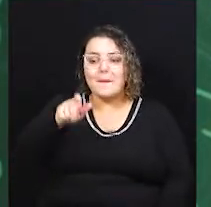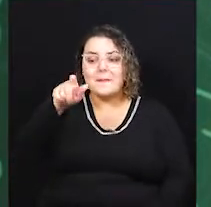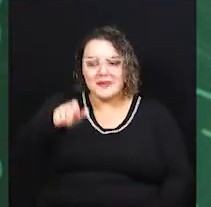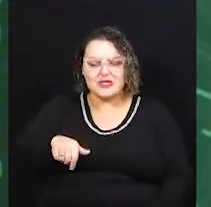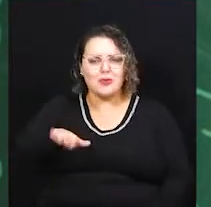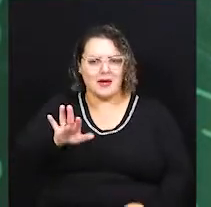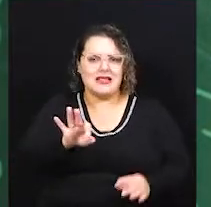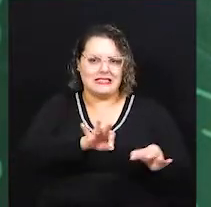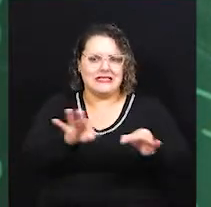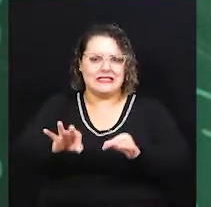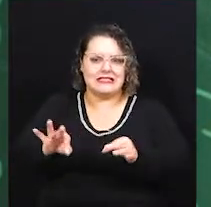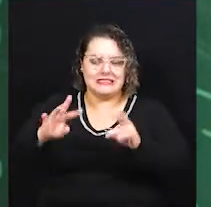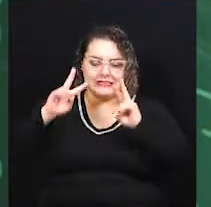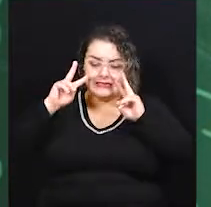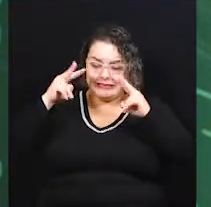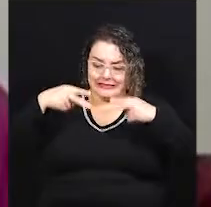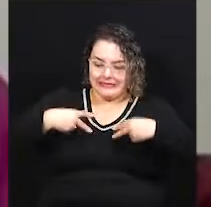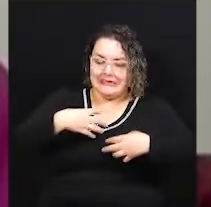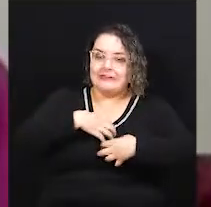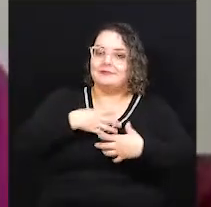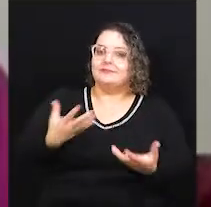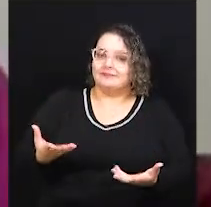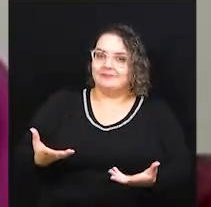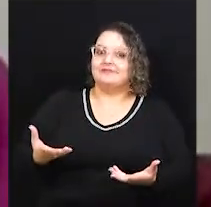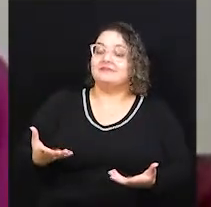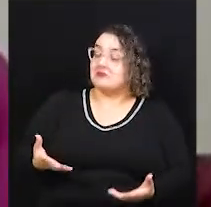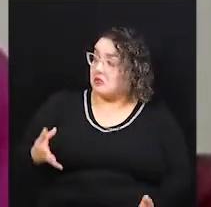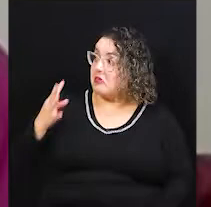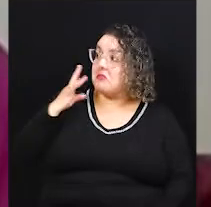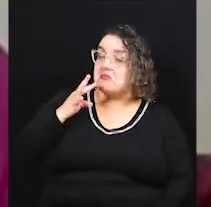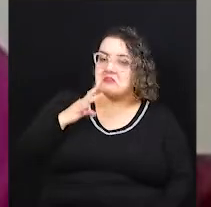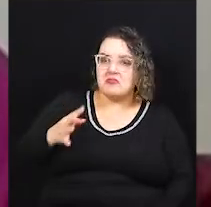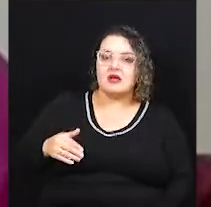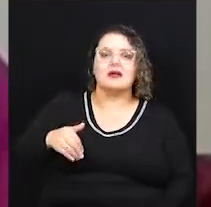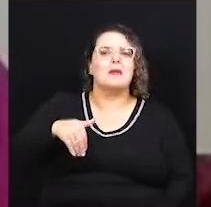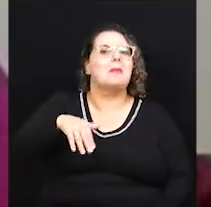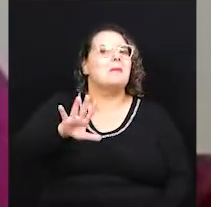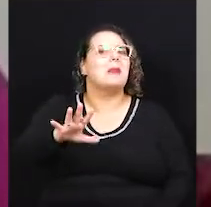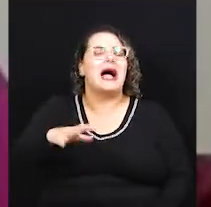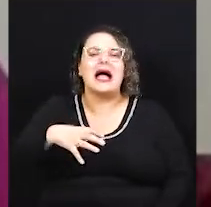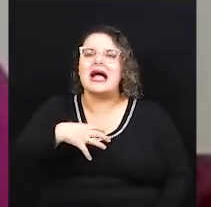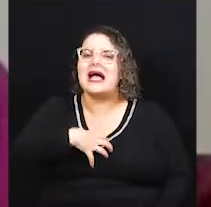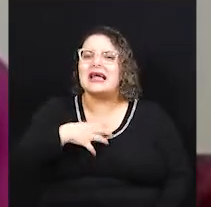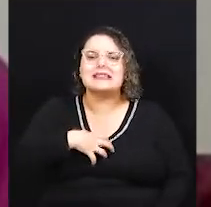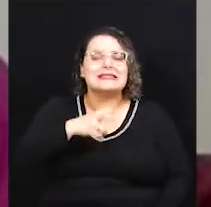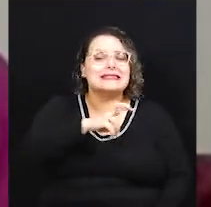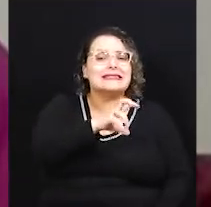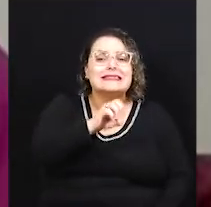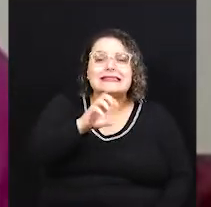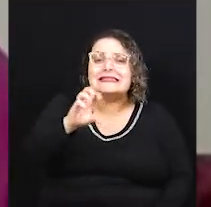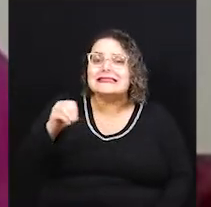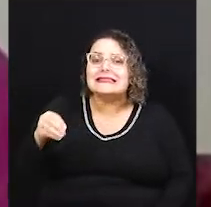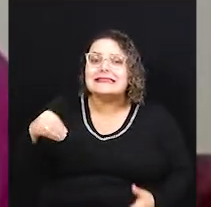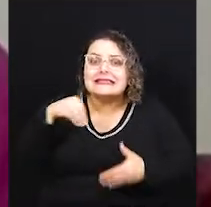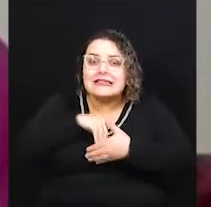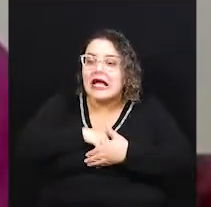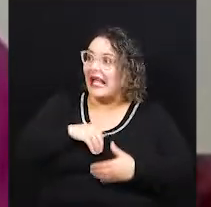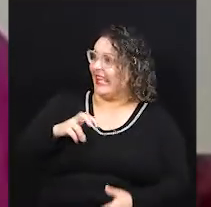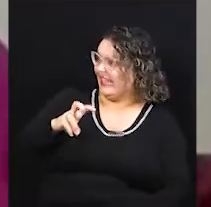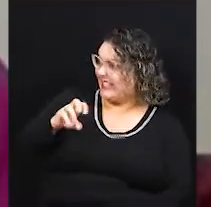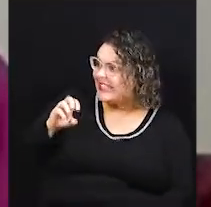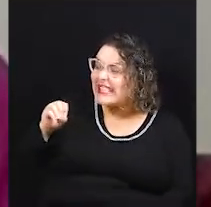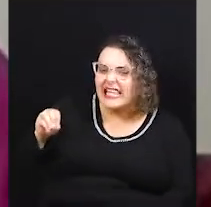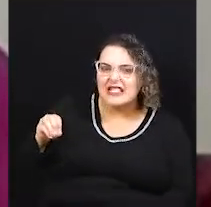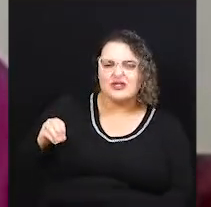preparada é aquela que reconhece os seus sentimentos. Olha Porque a só, gente tem mais de 500 sentimentos dentro da gente. Então, eu vou dar um exemplo 500?